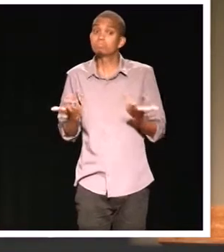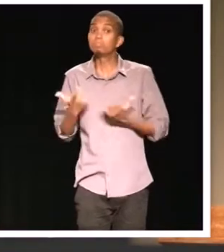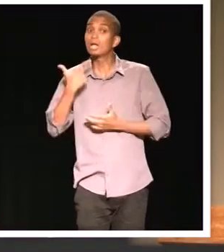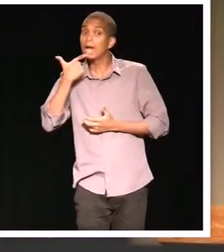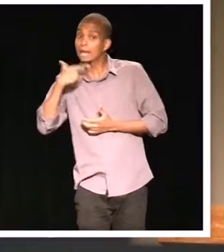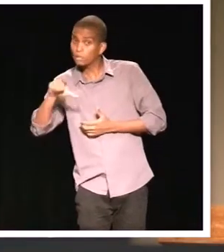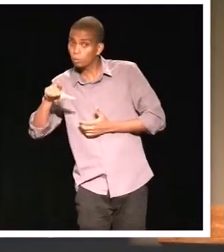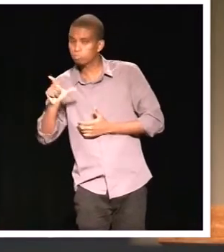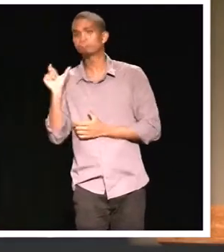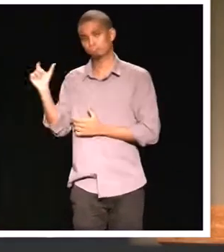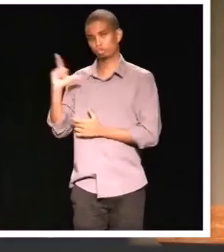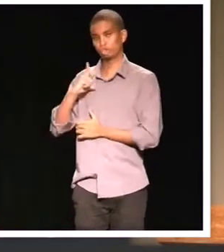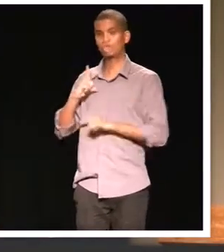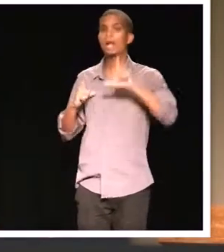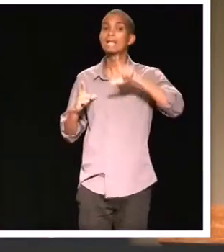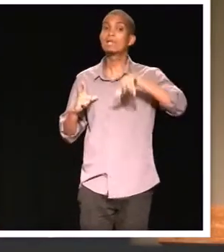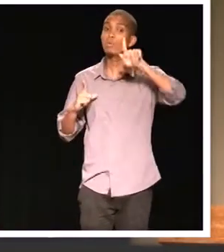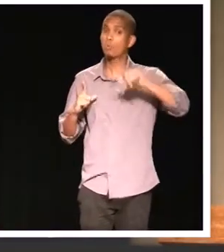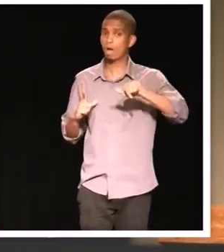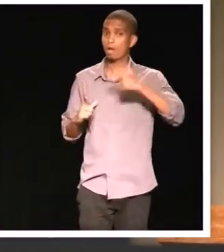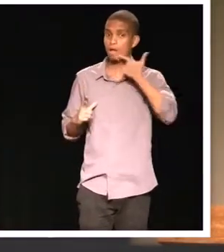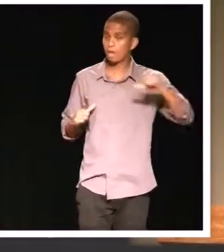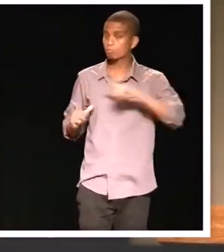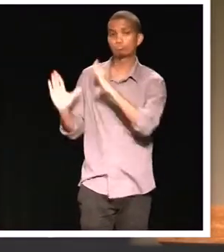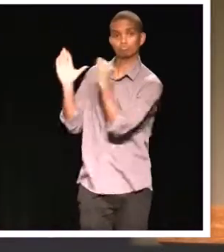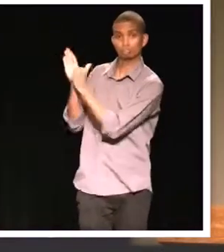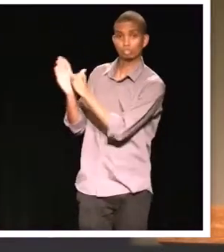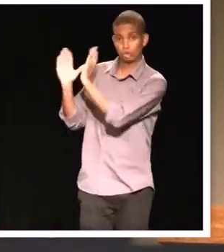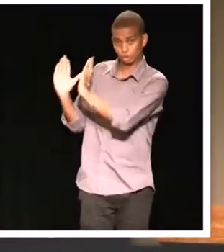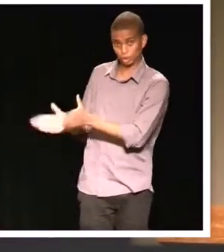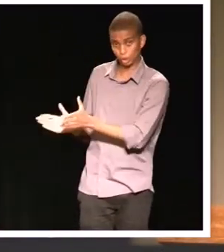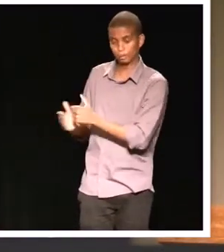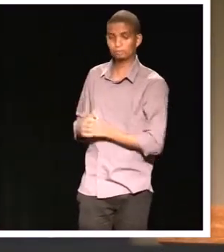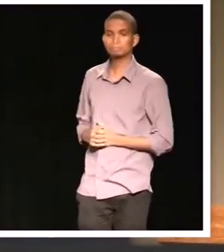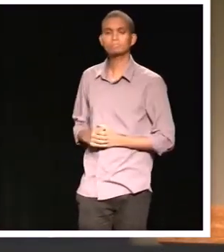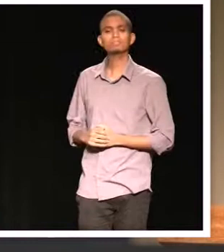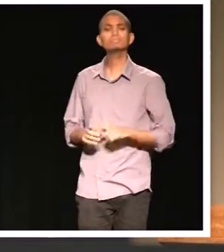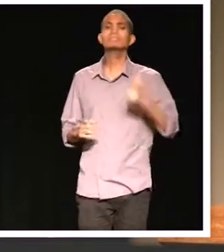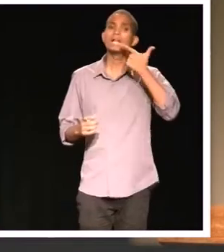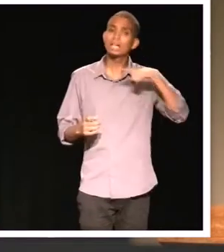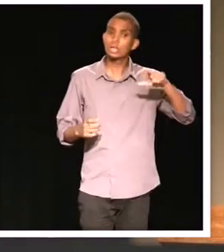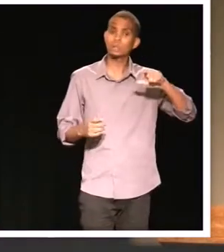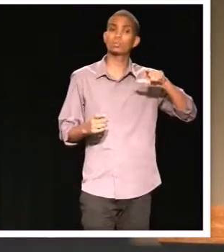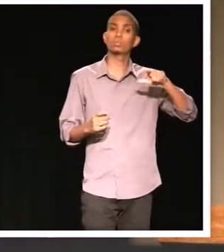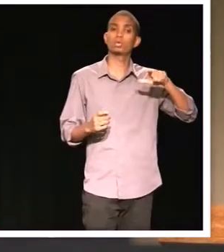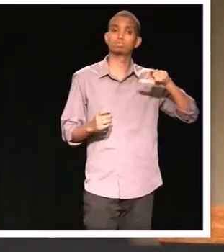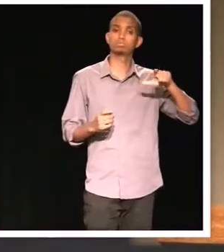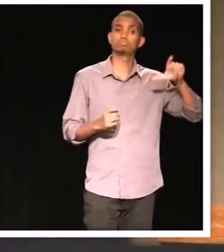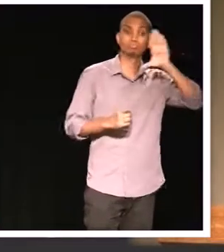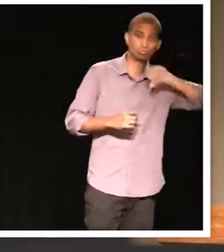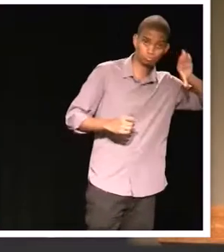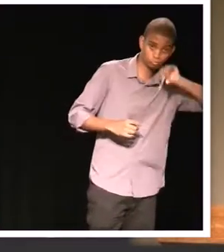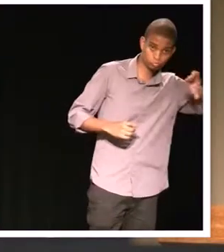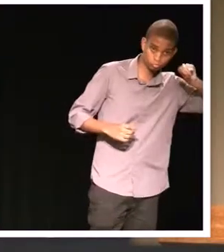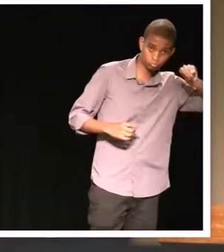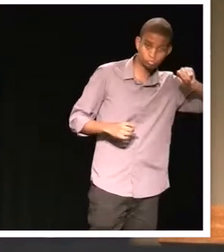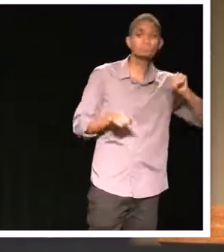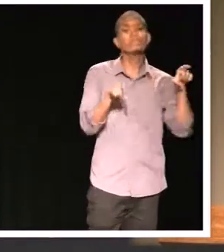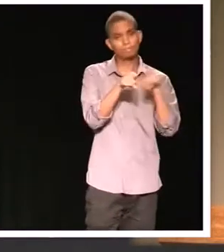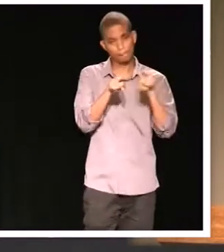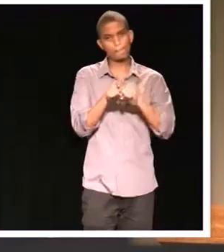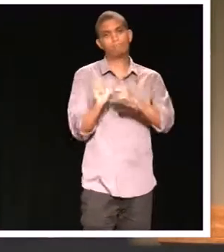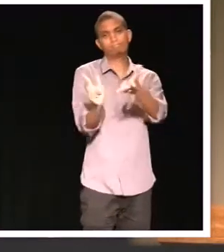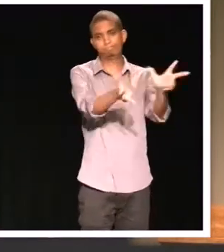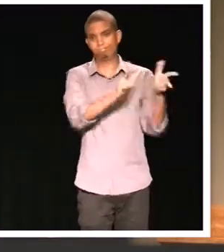Língua, está escrito ali, mais para adiante, abrange as línguas faladas e de sinais e outras formas